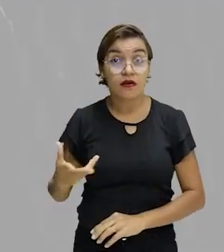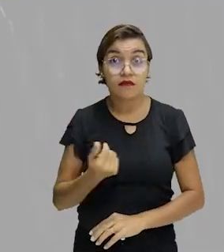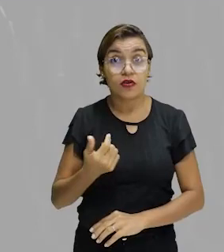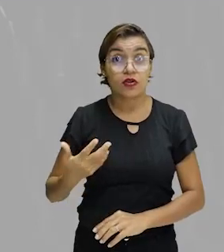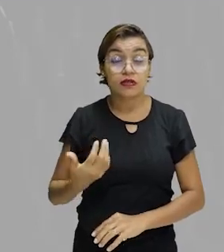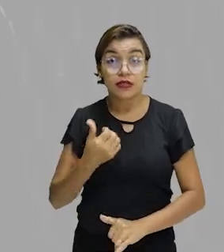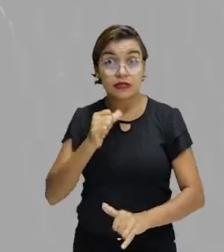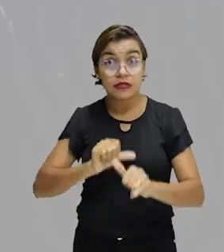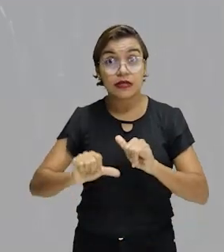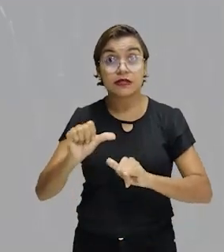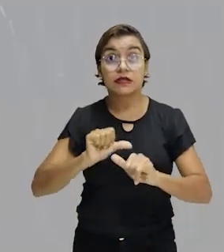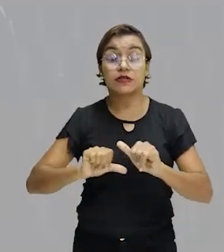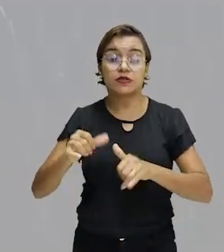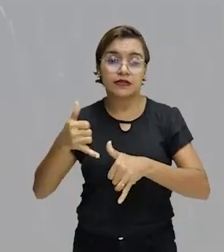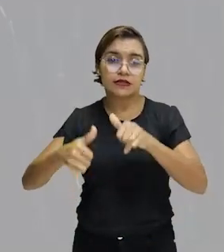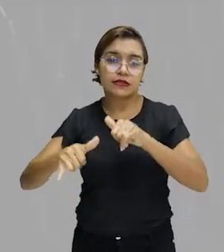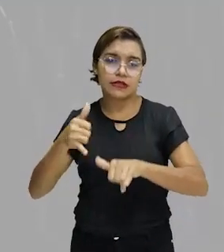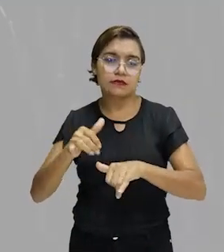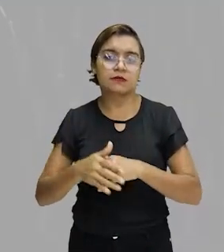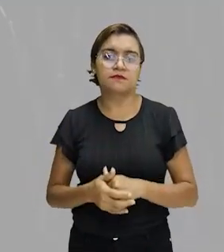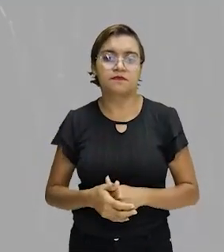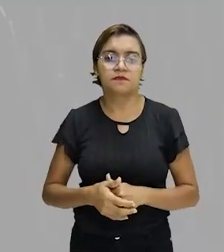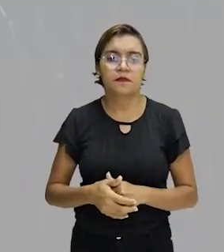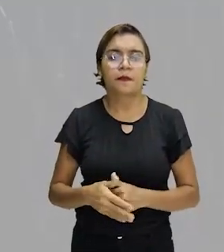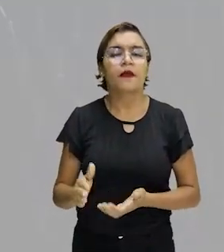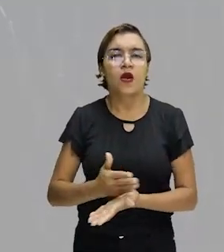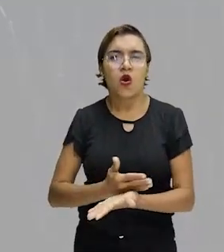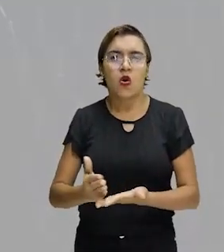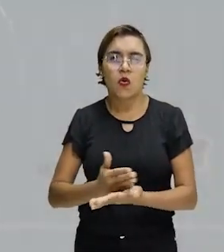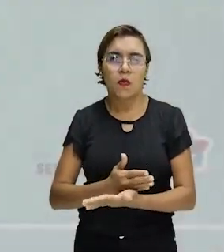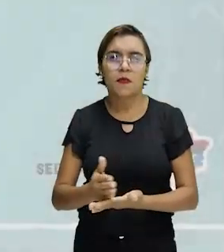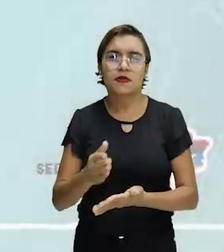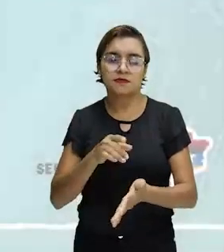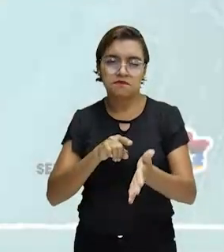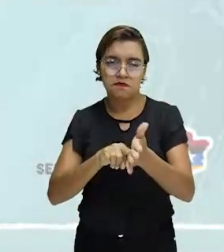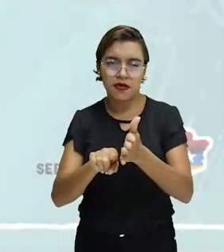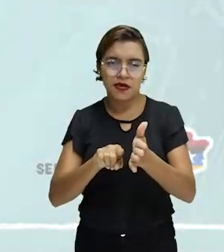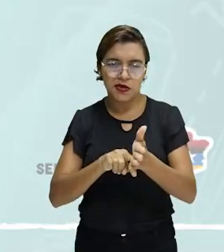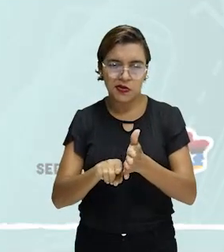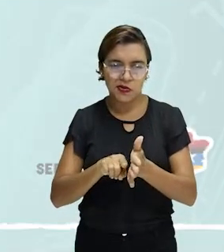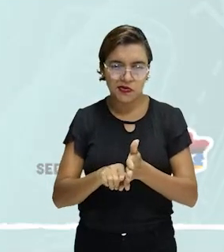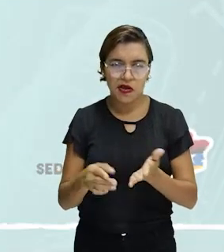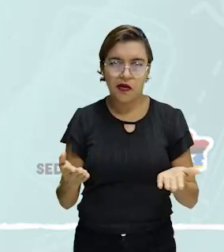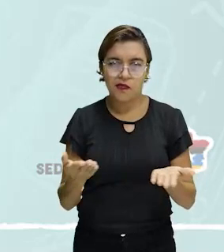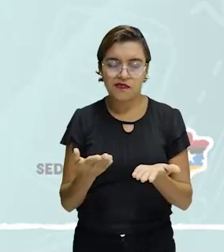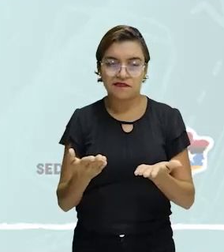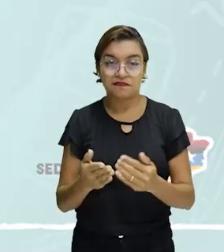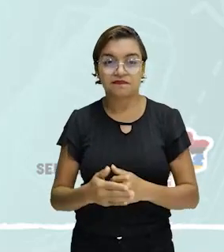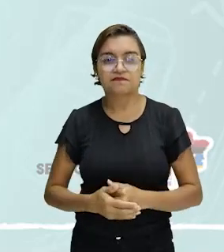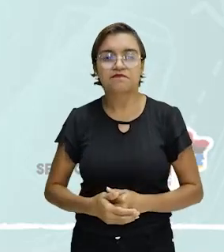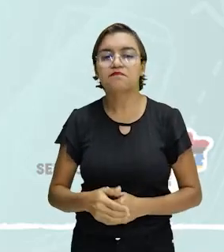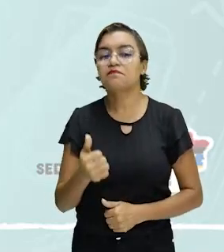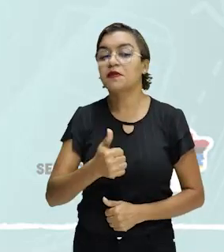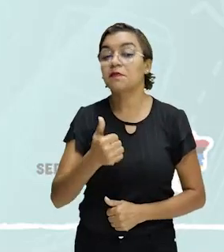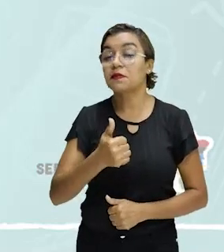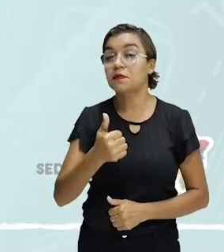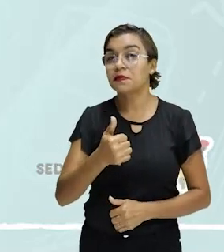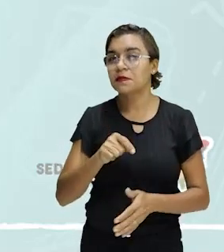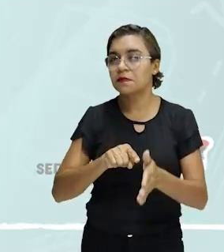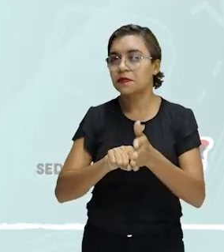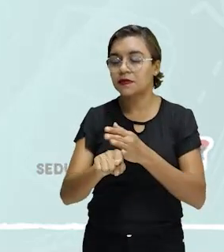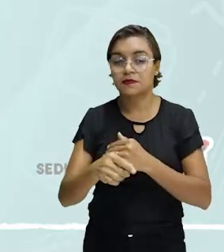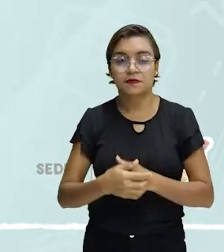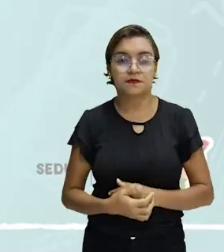reações químicas. Agora, vamos trabalhar algumas questões, ok? Primeira questão.